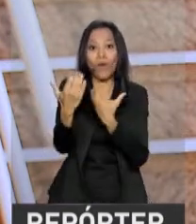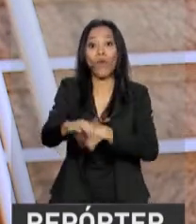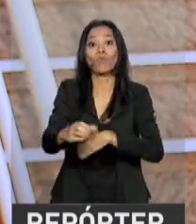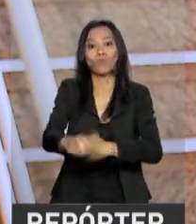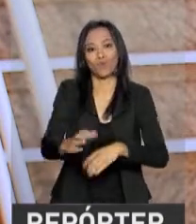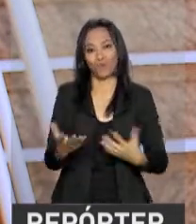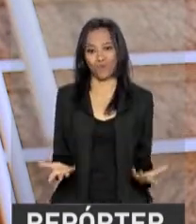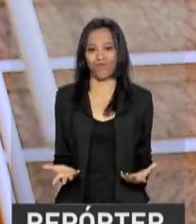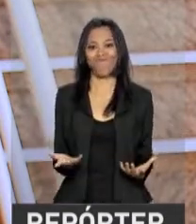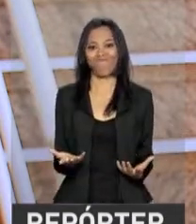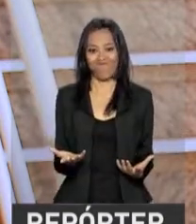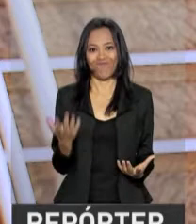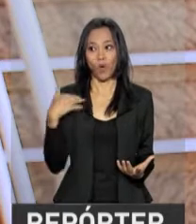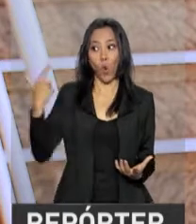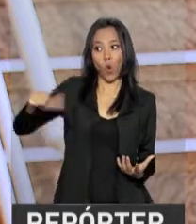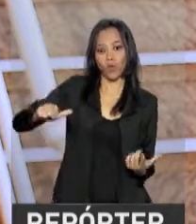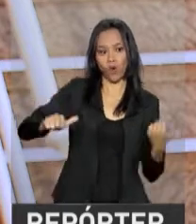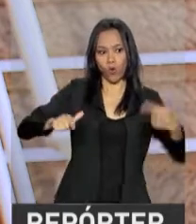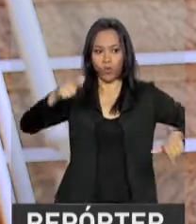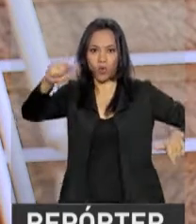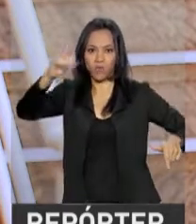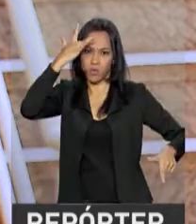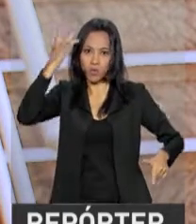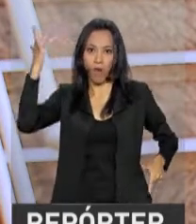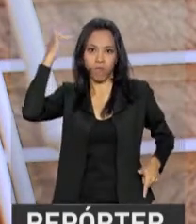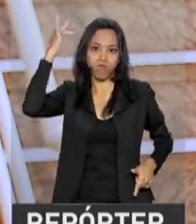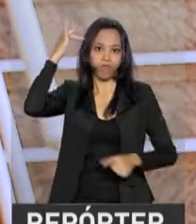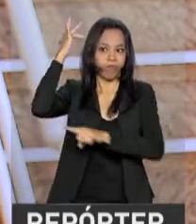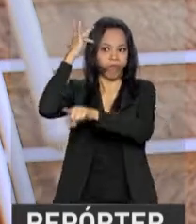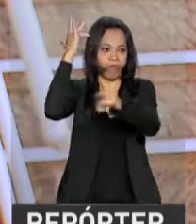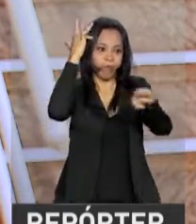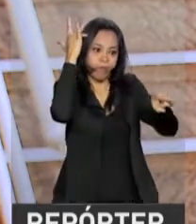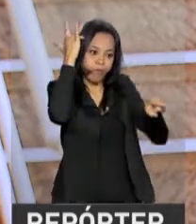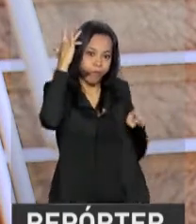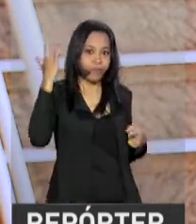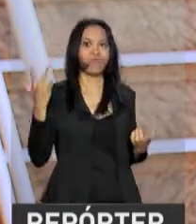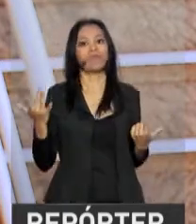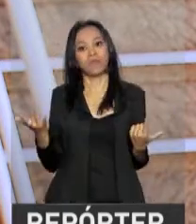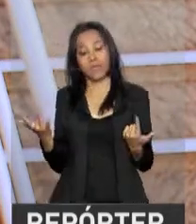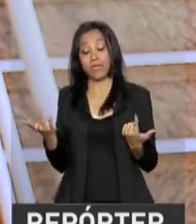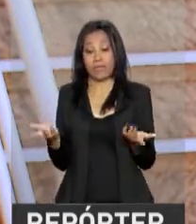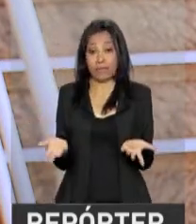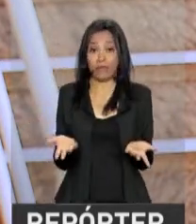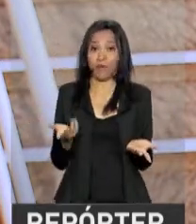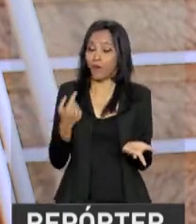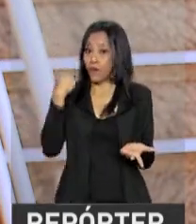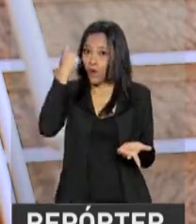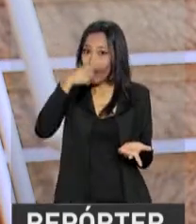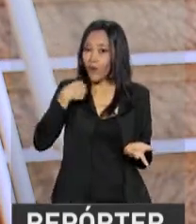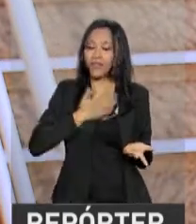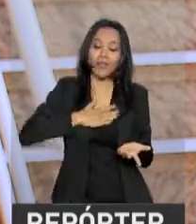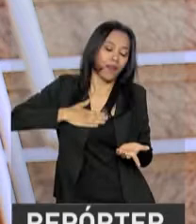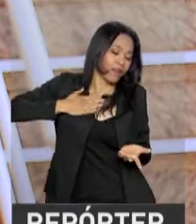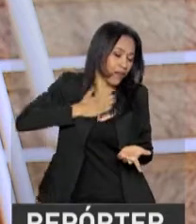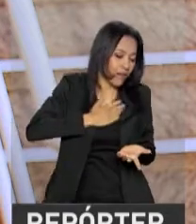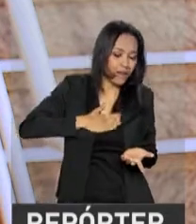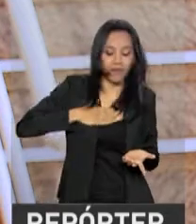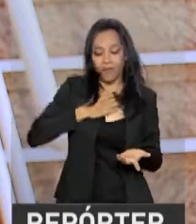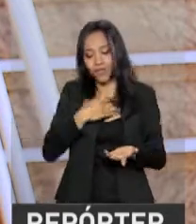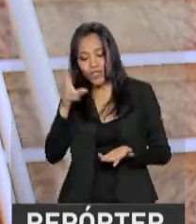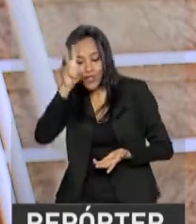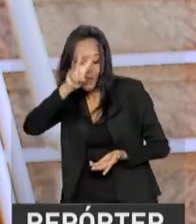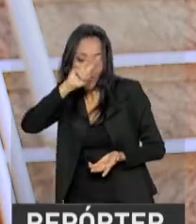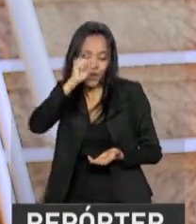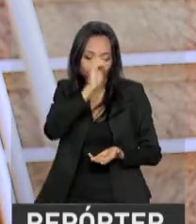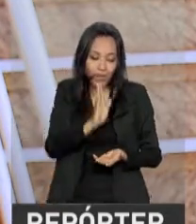está competindo com outras pessoas tão boas quanto, mas tem muitas horas que é muito agradável da história do Brasil,